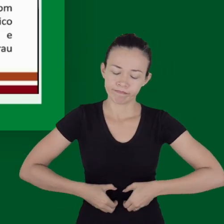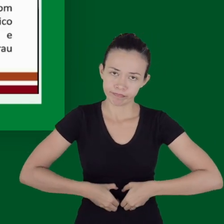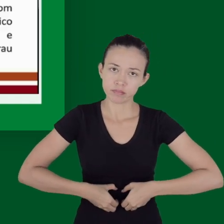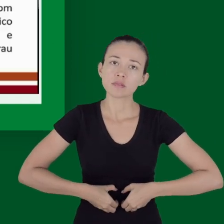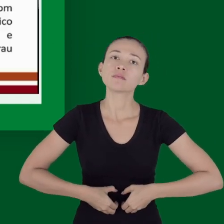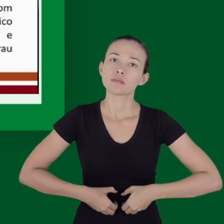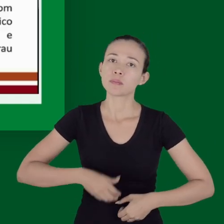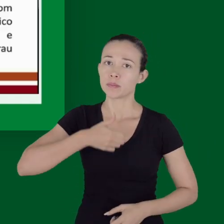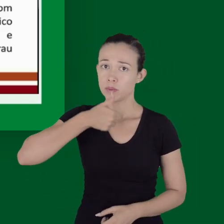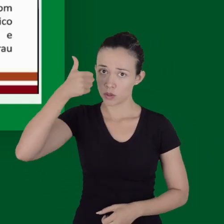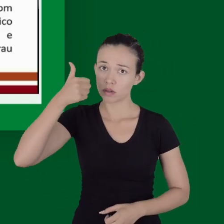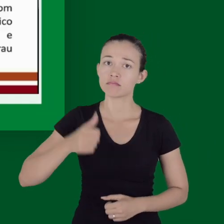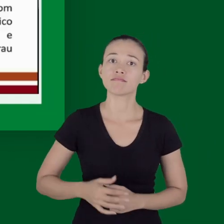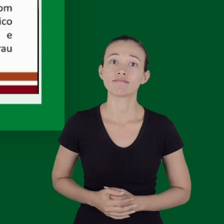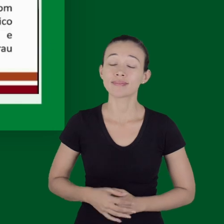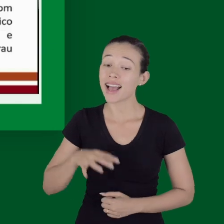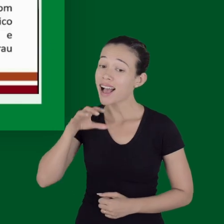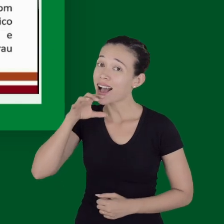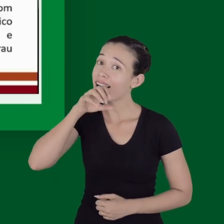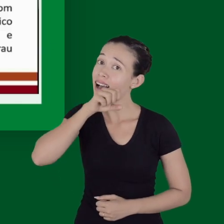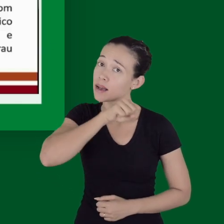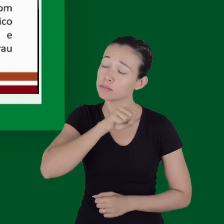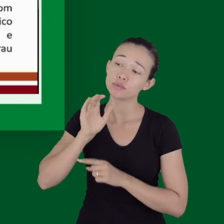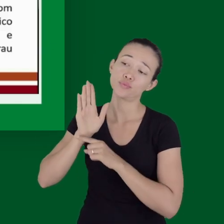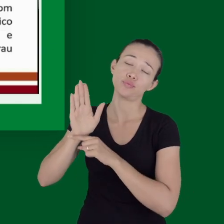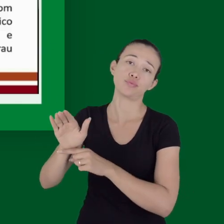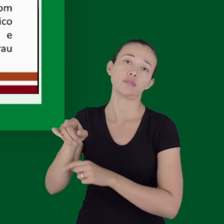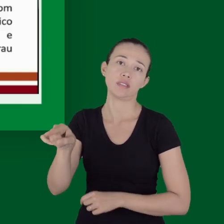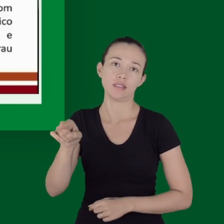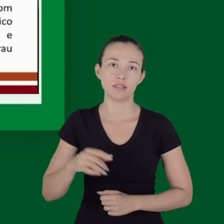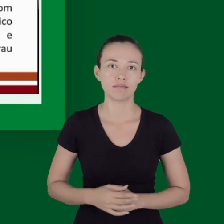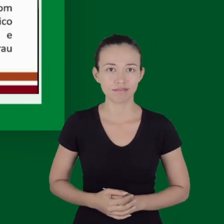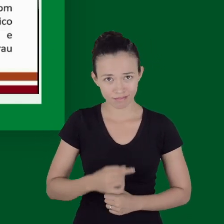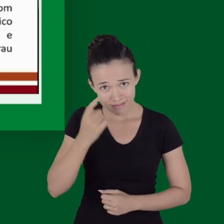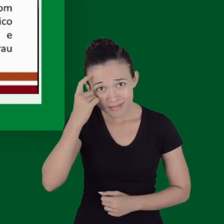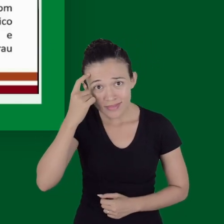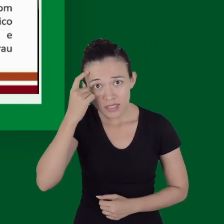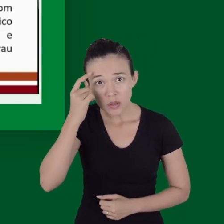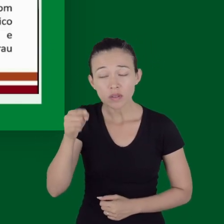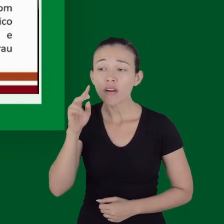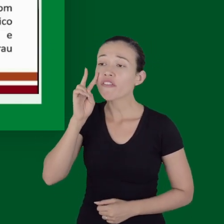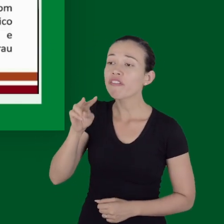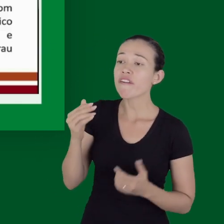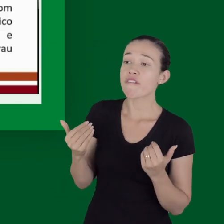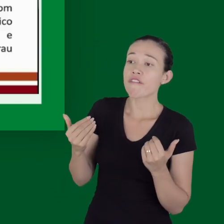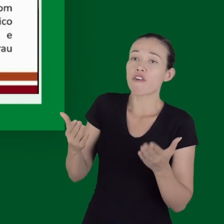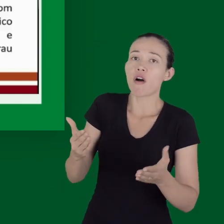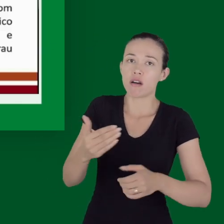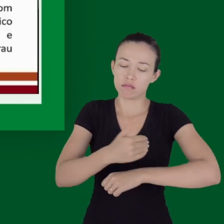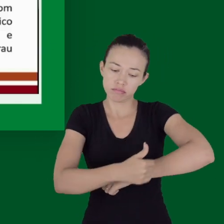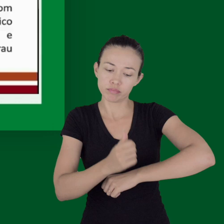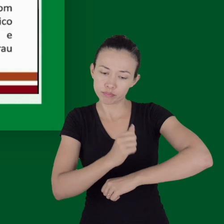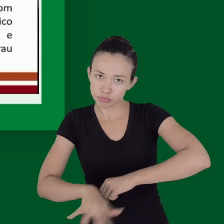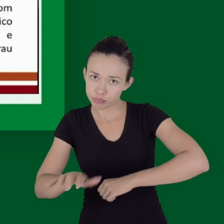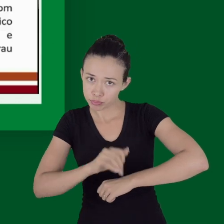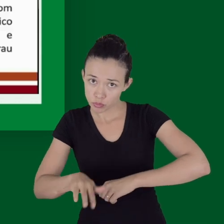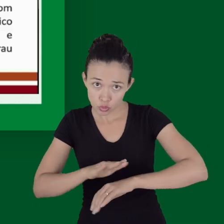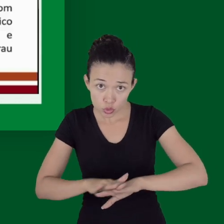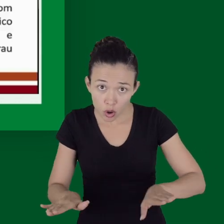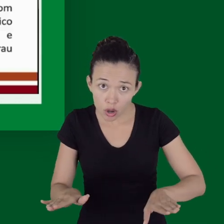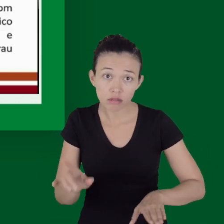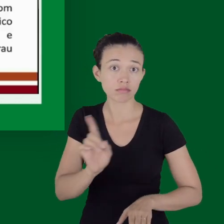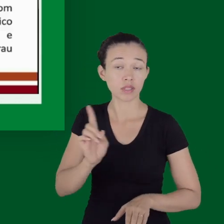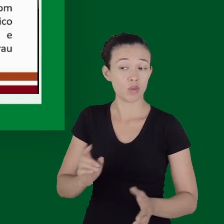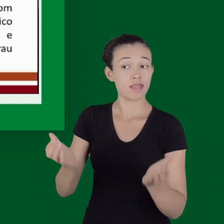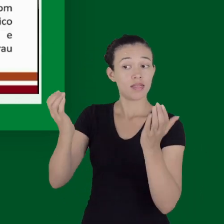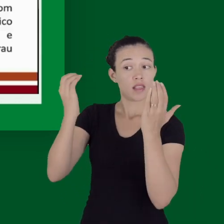E também recomenda que os pacientes com fratura pélvica em choque hemorrágico sejam submetidos a fechamento e estabilização o mais cedo possível